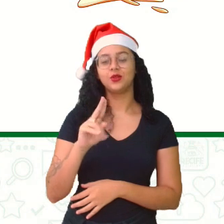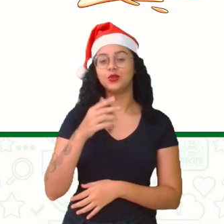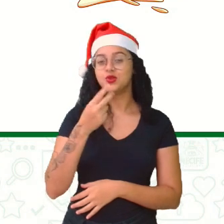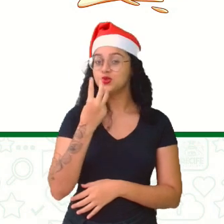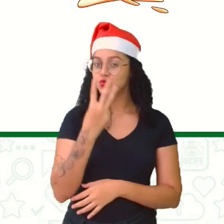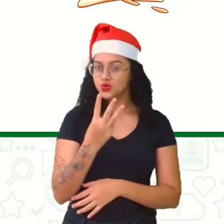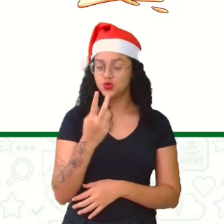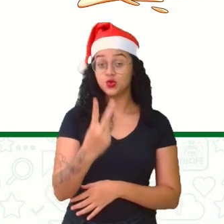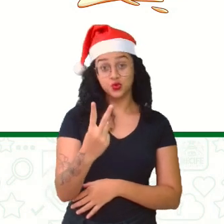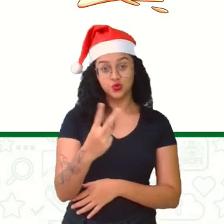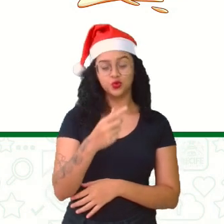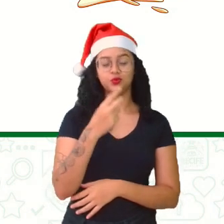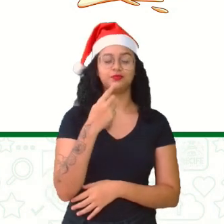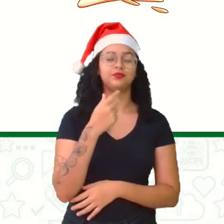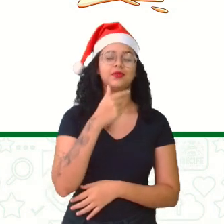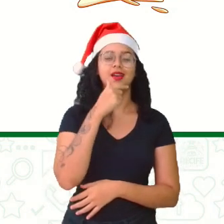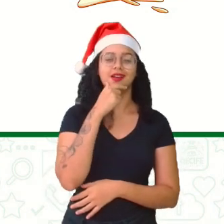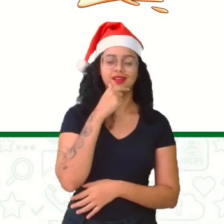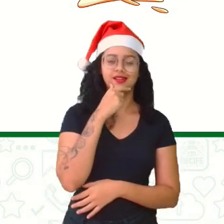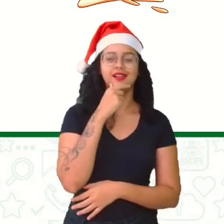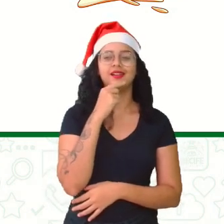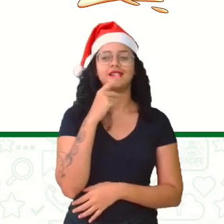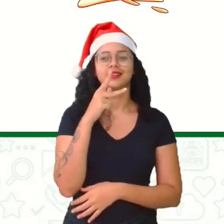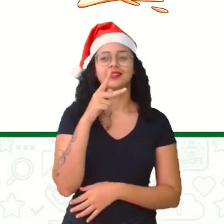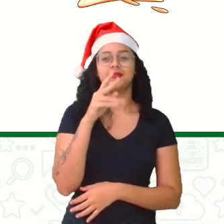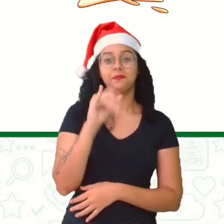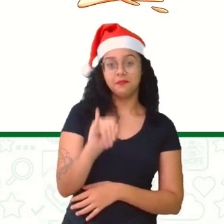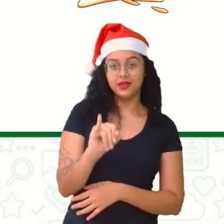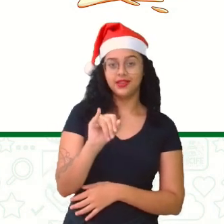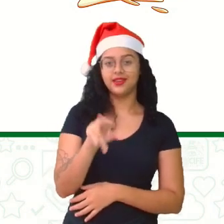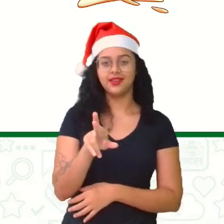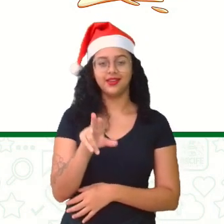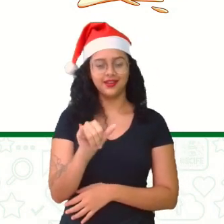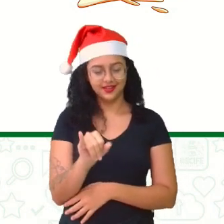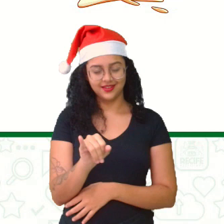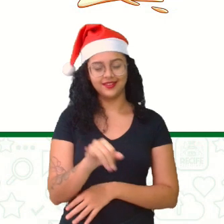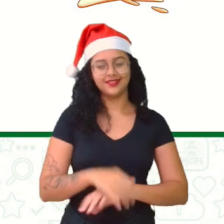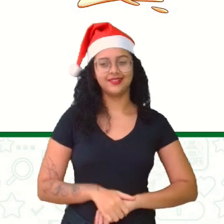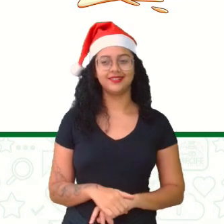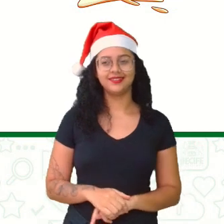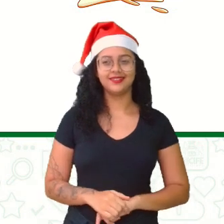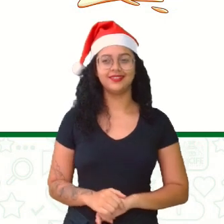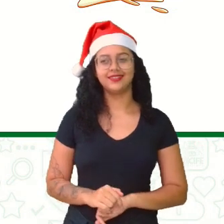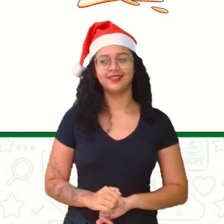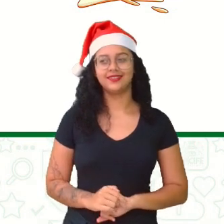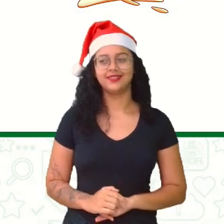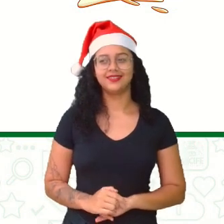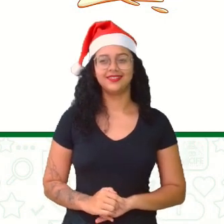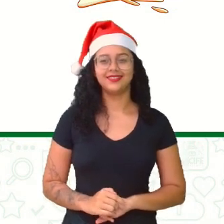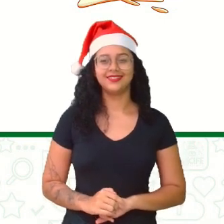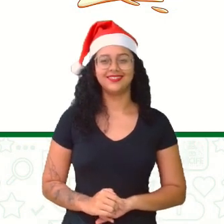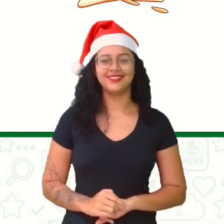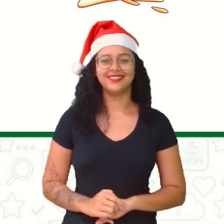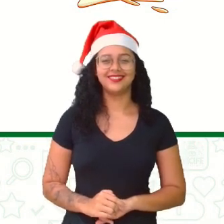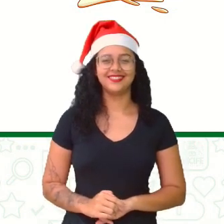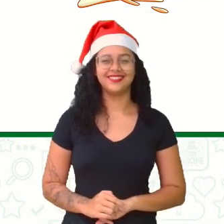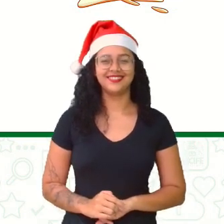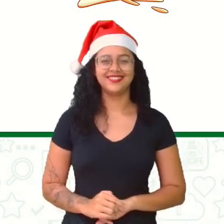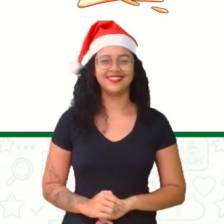aí, Ricardinho no skate da pizza. Delizando. Aí, é. Personalizou. Bem em cima aí da nossa intérprete.